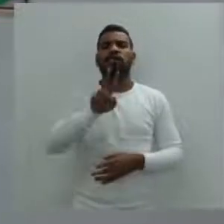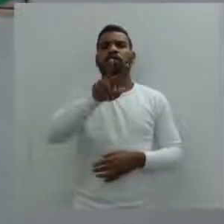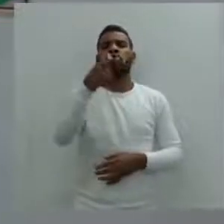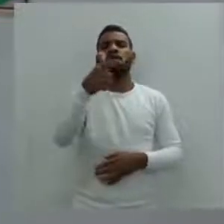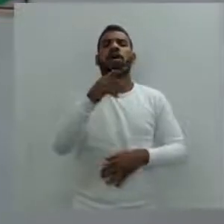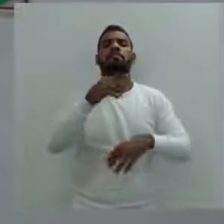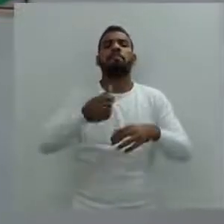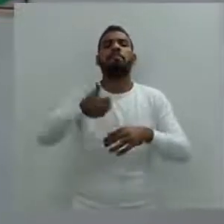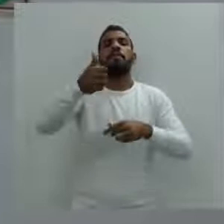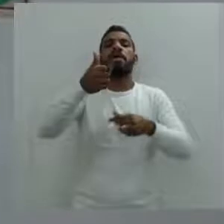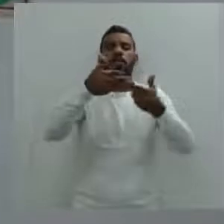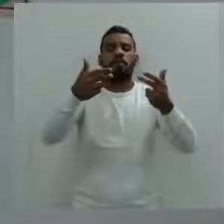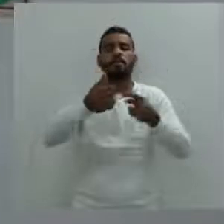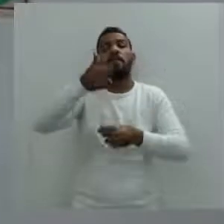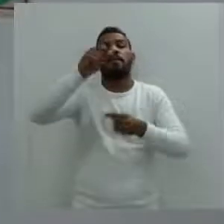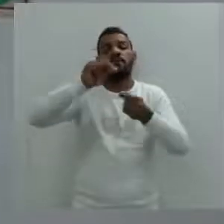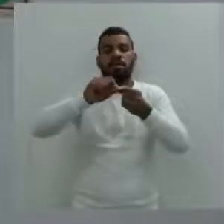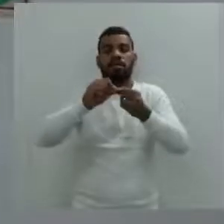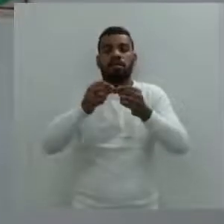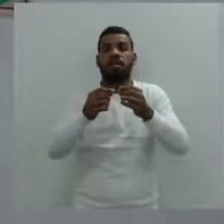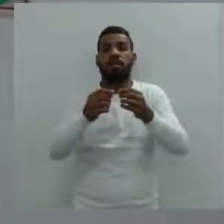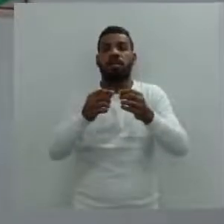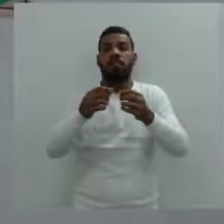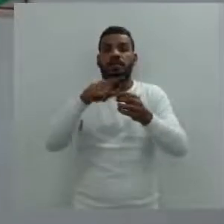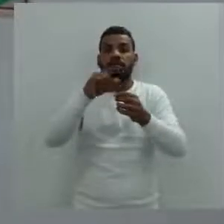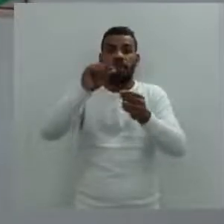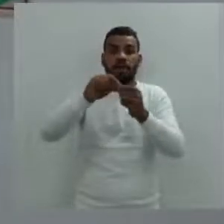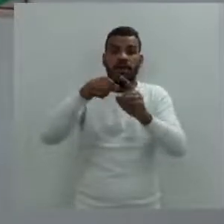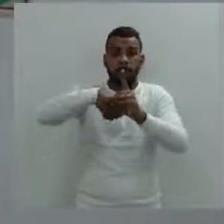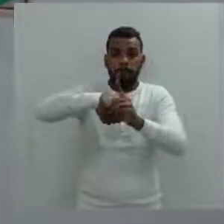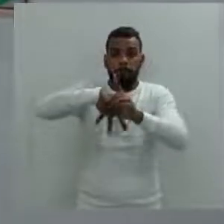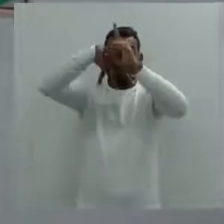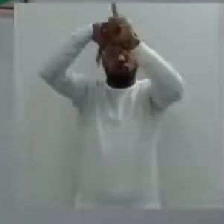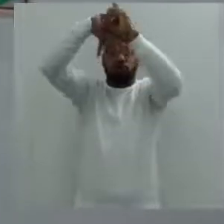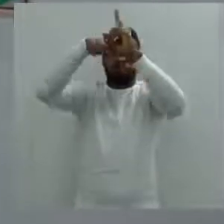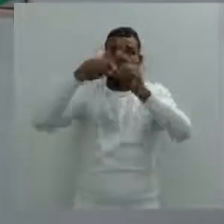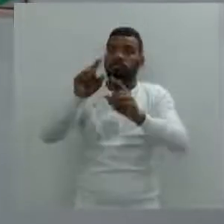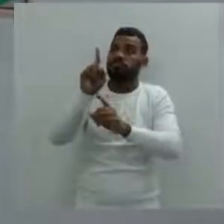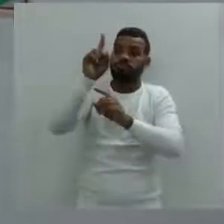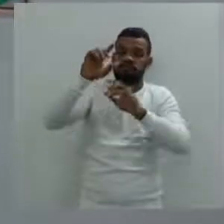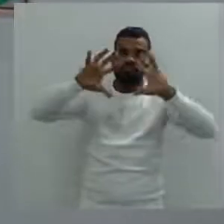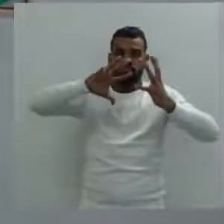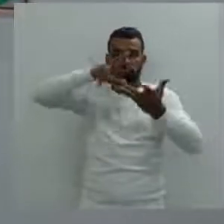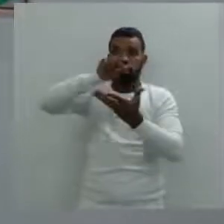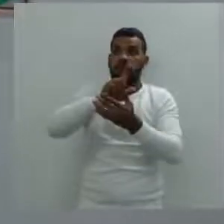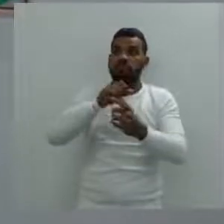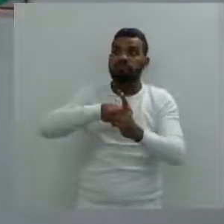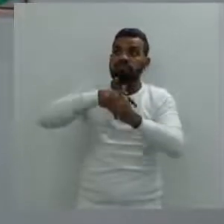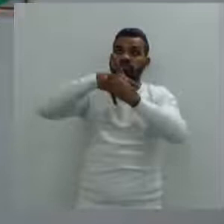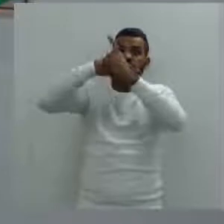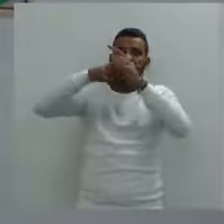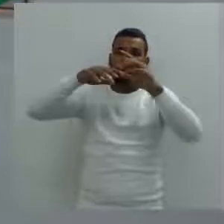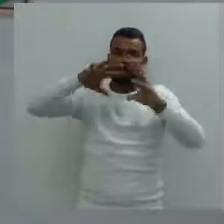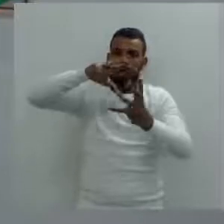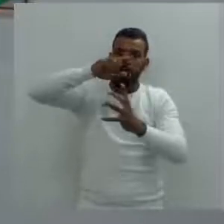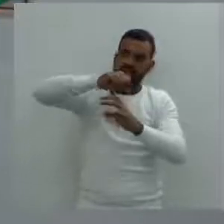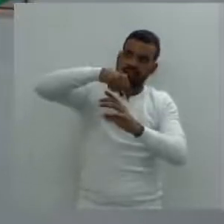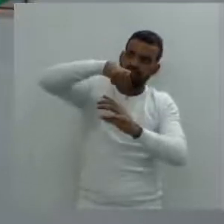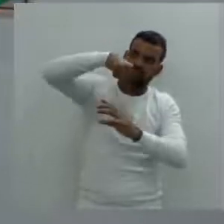usado e é até hoje para o lançamento de foguete espacial. Veja,